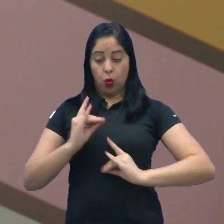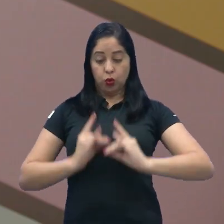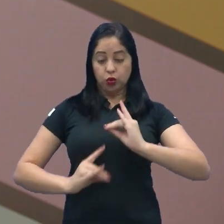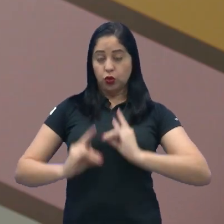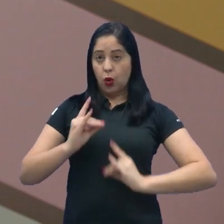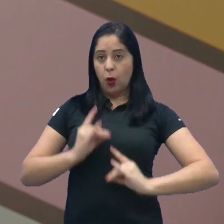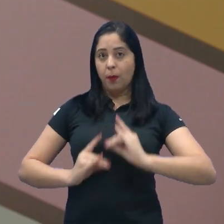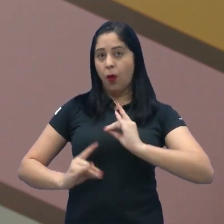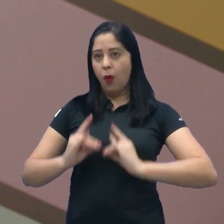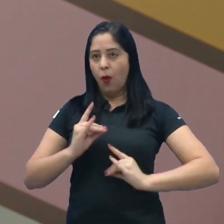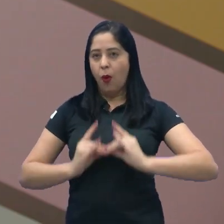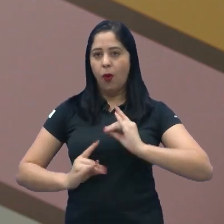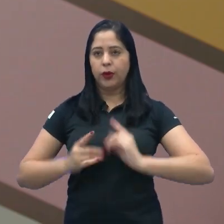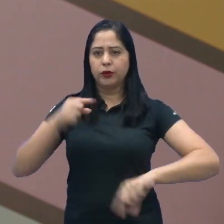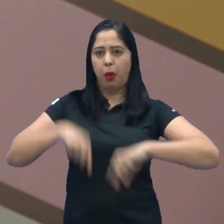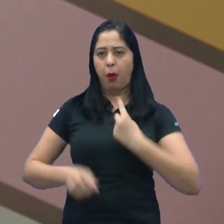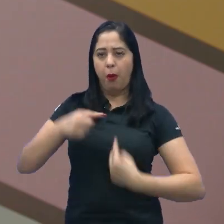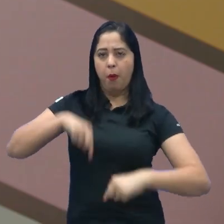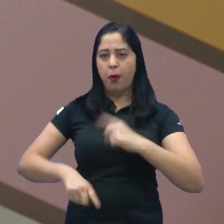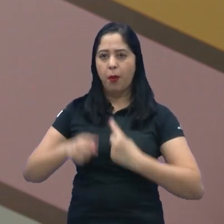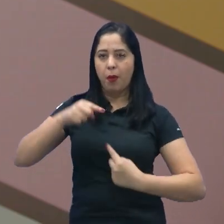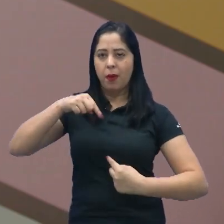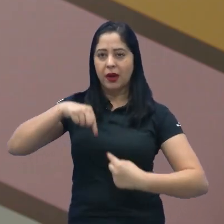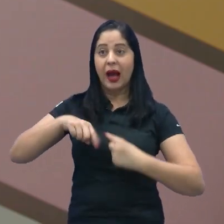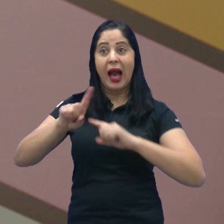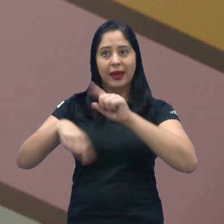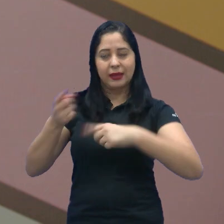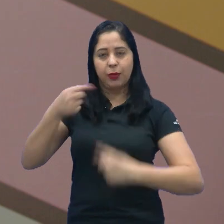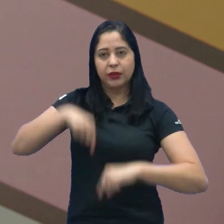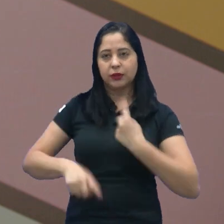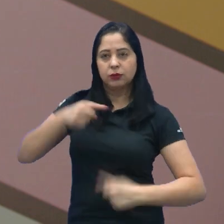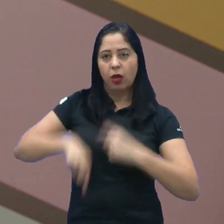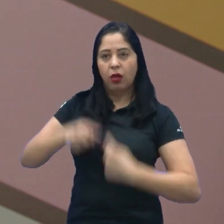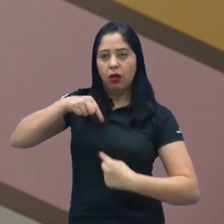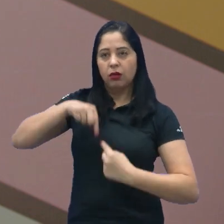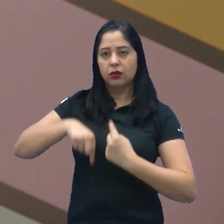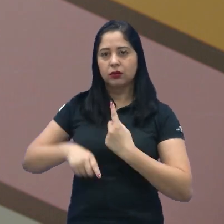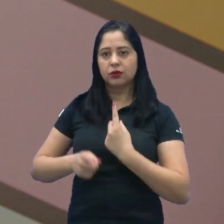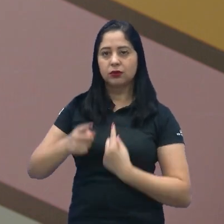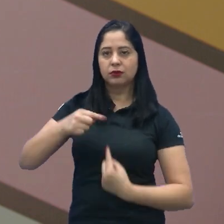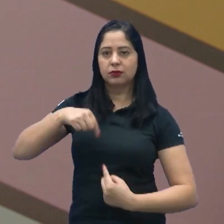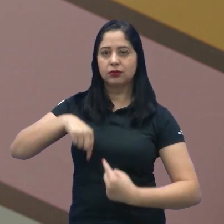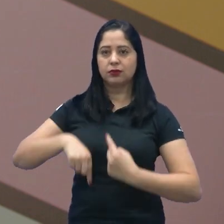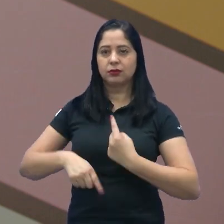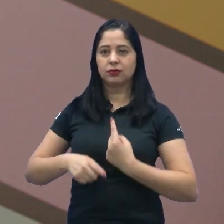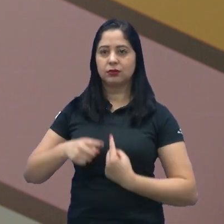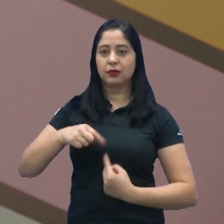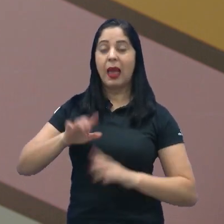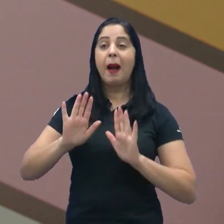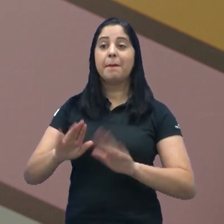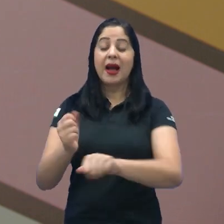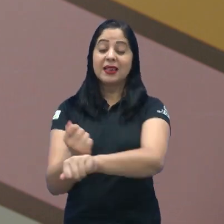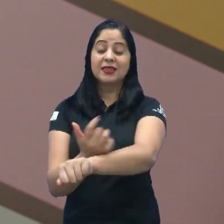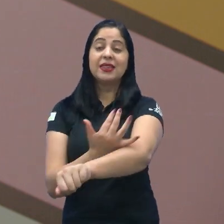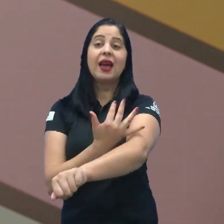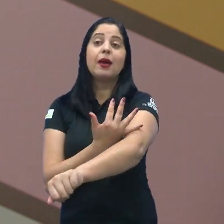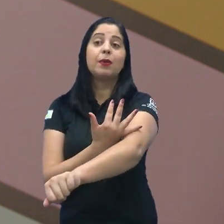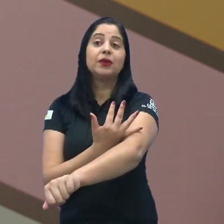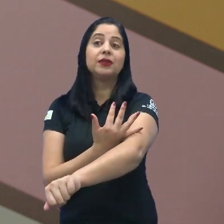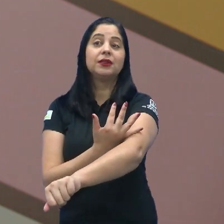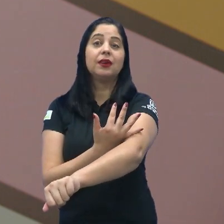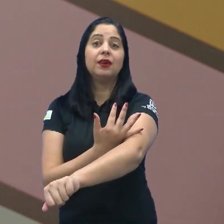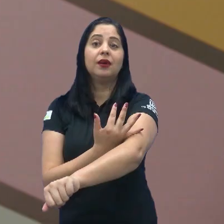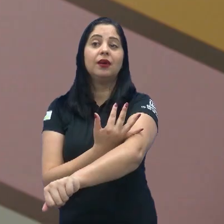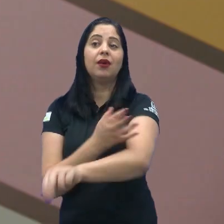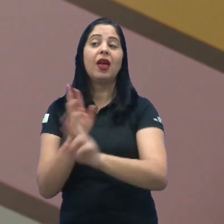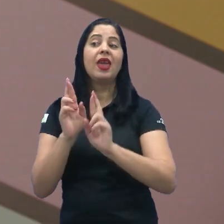aí, né, voltando, né, para o seu lugarzinho, mas e o coração dessa mulher, e a emoção dessa mulher, e as expectativas dessa